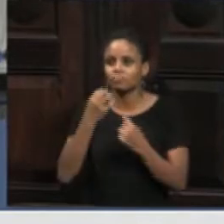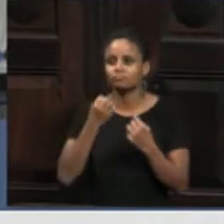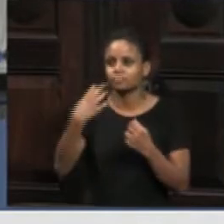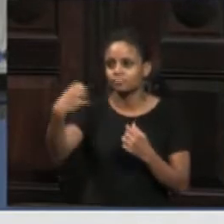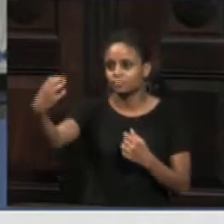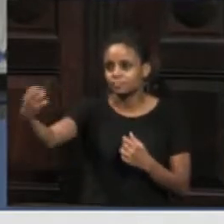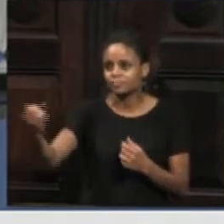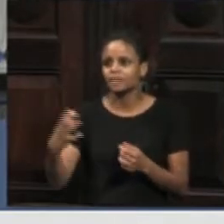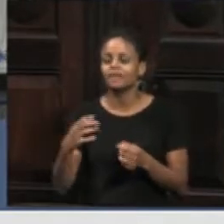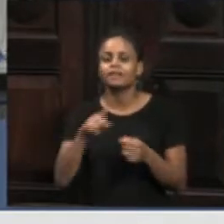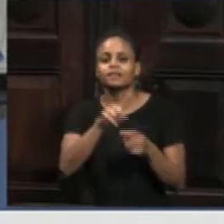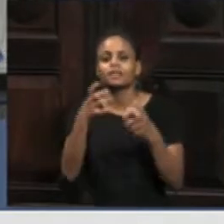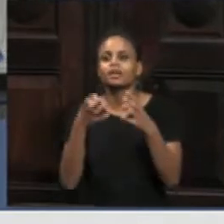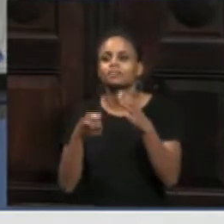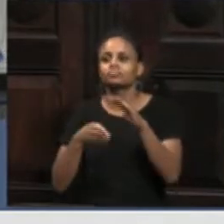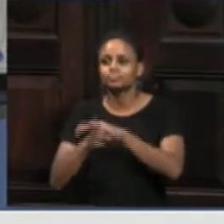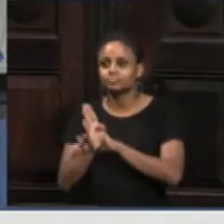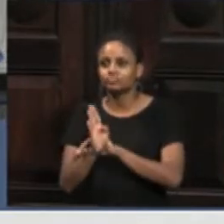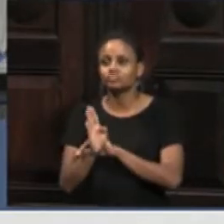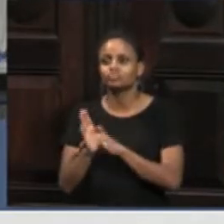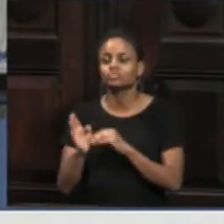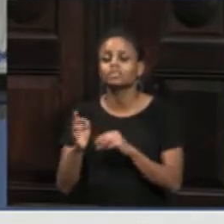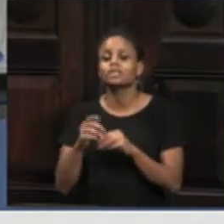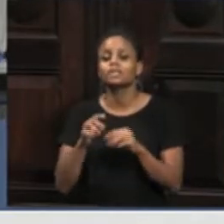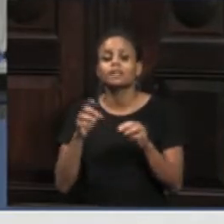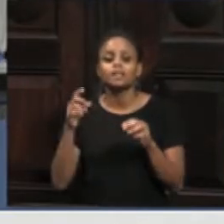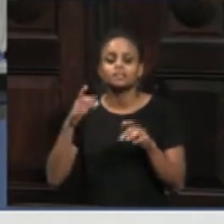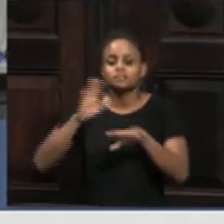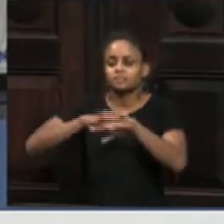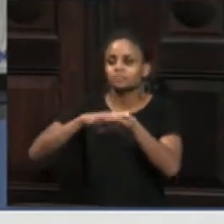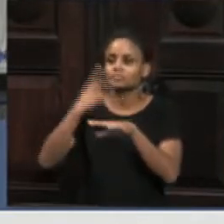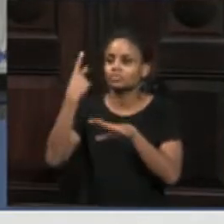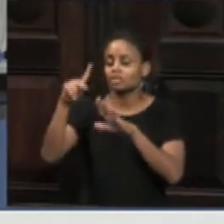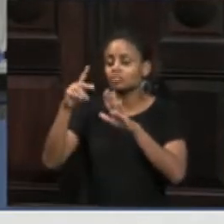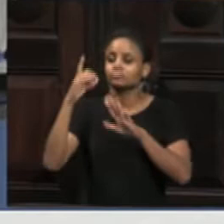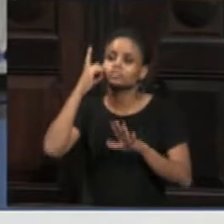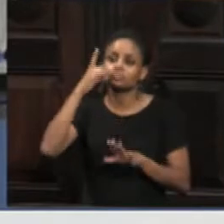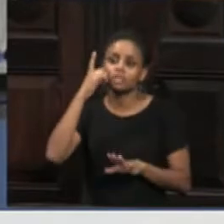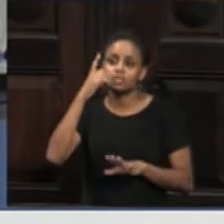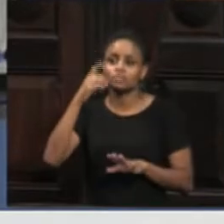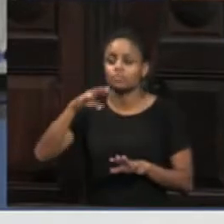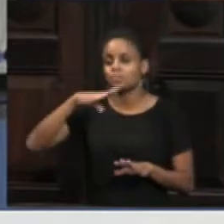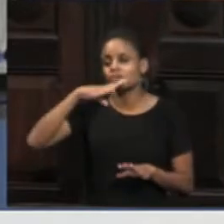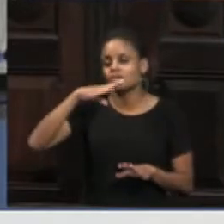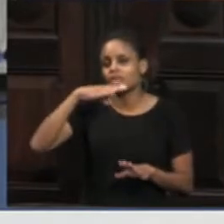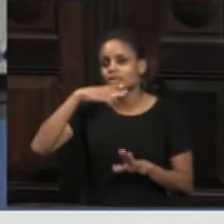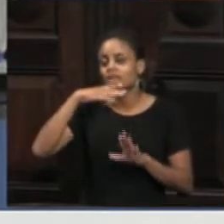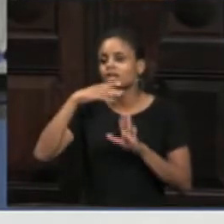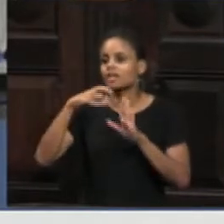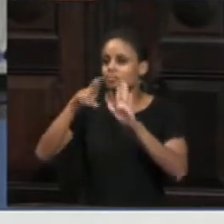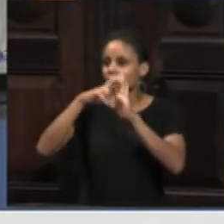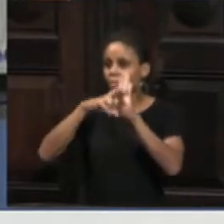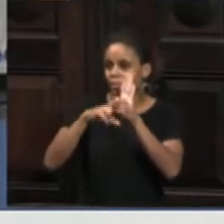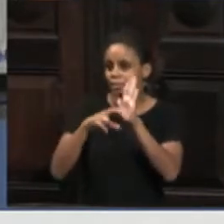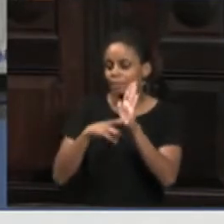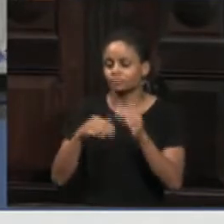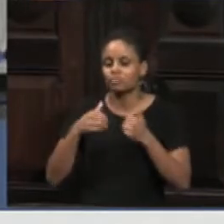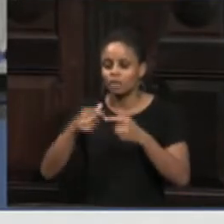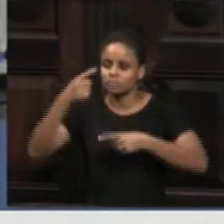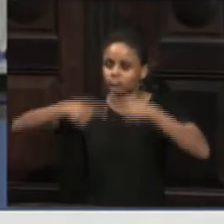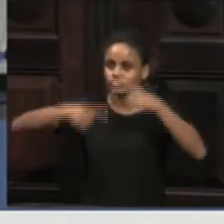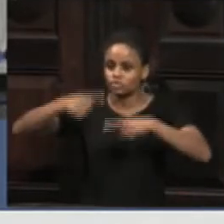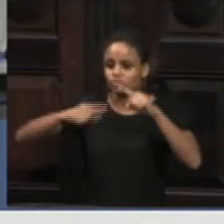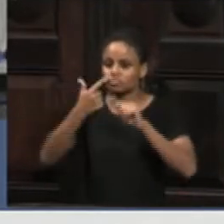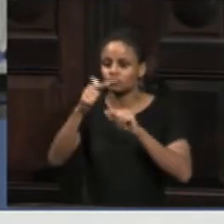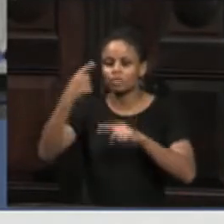desenvolvimento regional favorável. Relatores, deputados Chiquinho da Mangueira, Silas Bento e o Anderson Nogueira. Em discussão, não havendo que queira